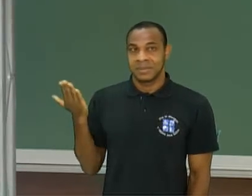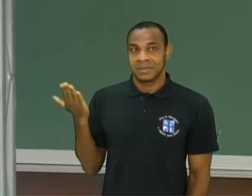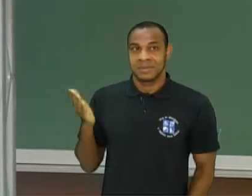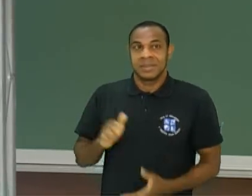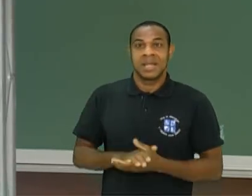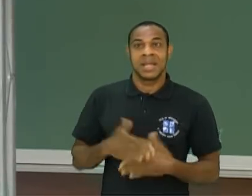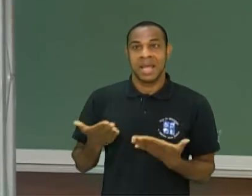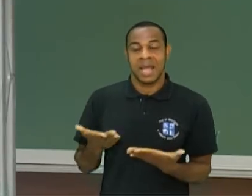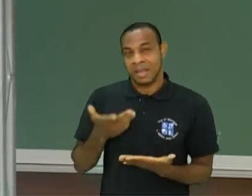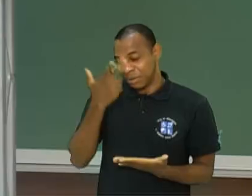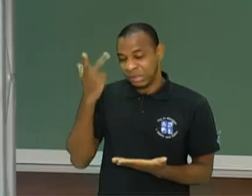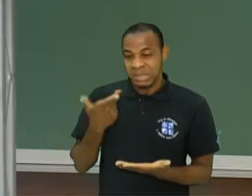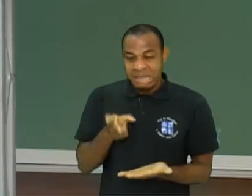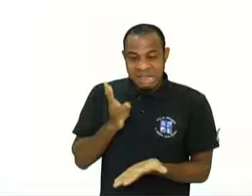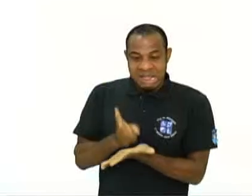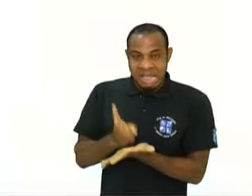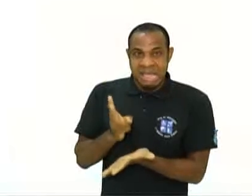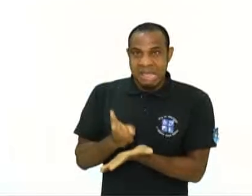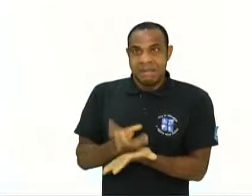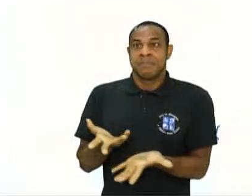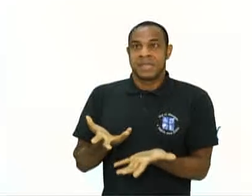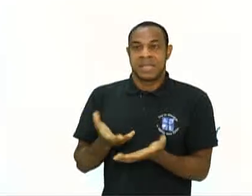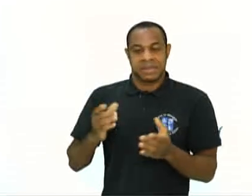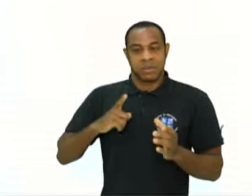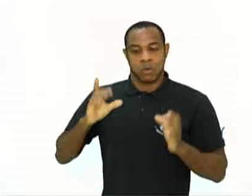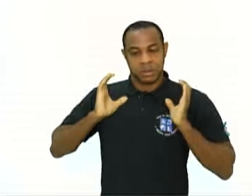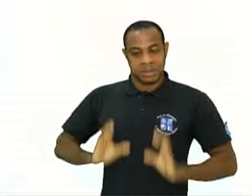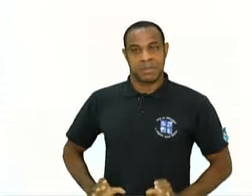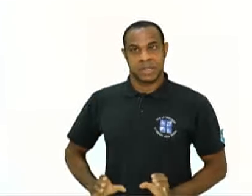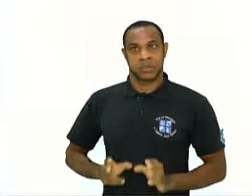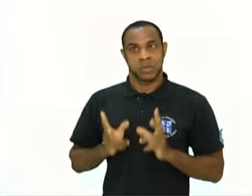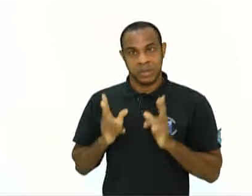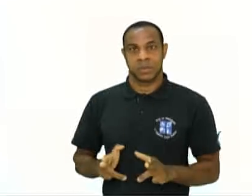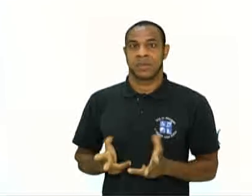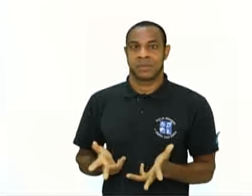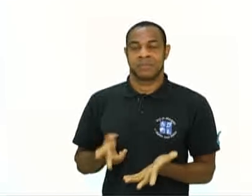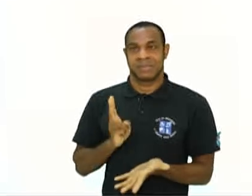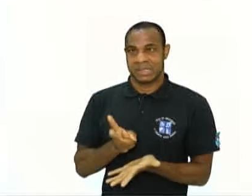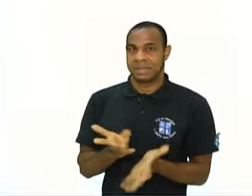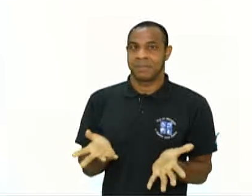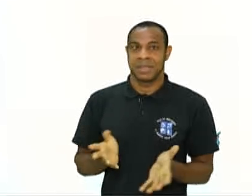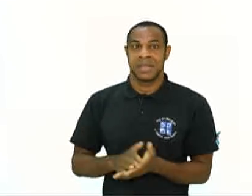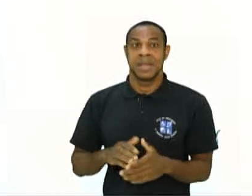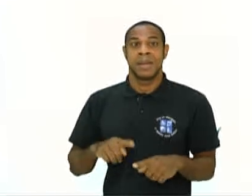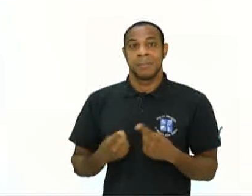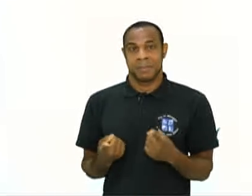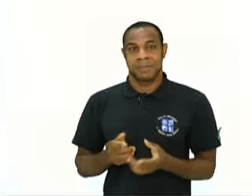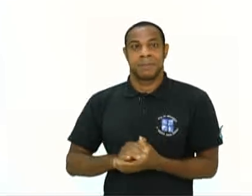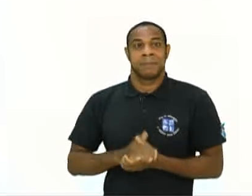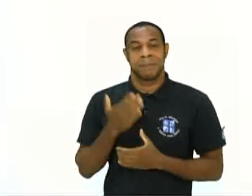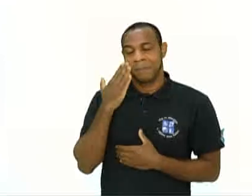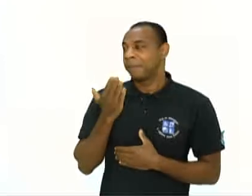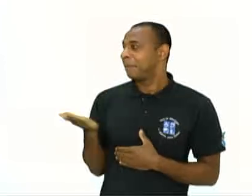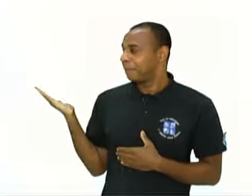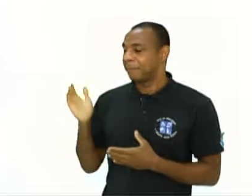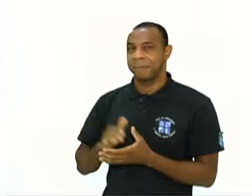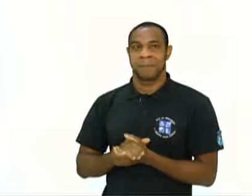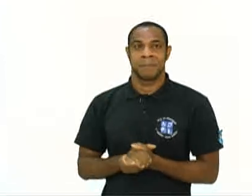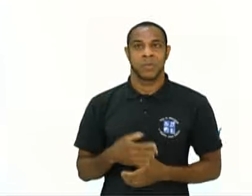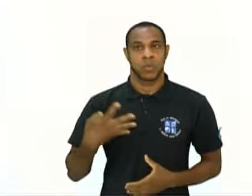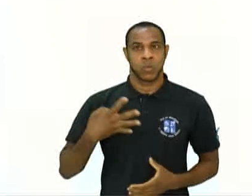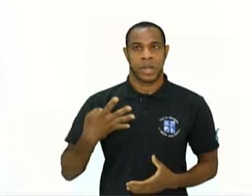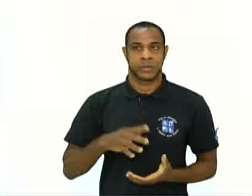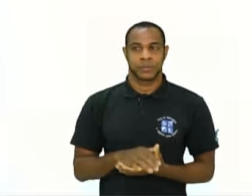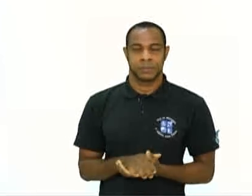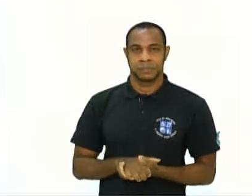nem sempre agem da mesma maneira, né? Mas de uma forma geral, sim. Number 4. Talking with